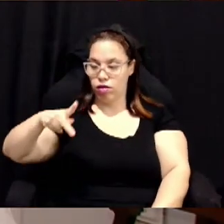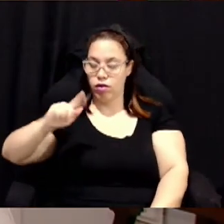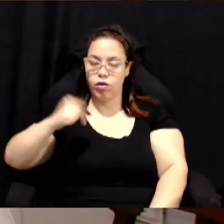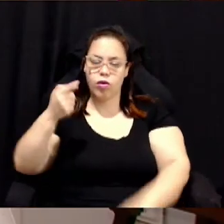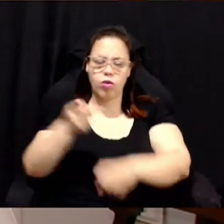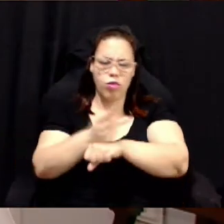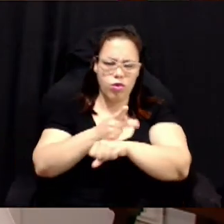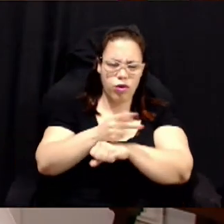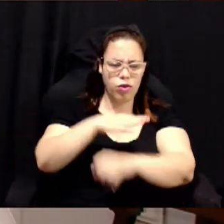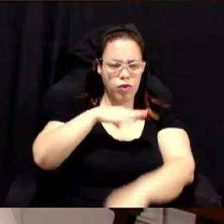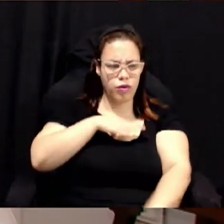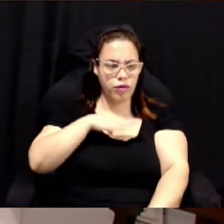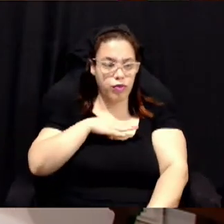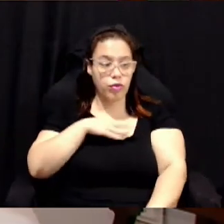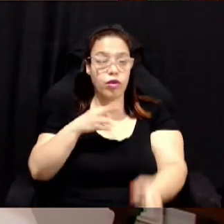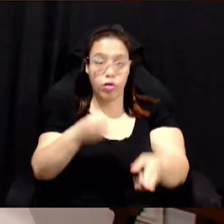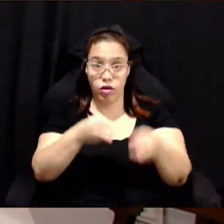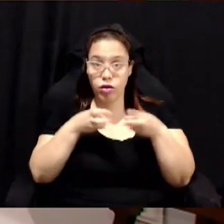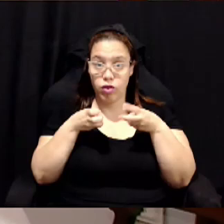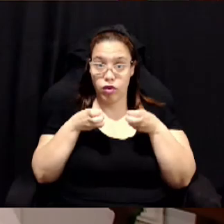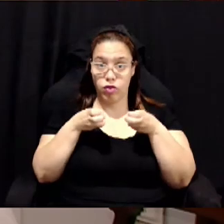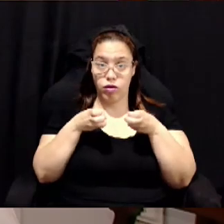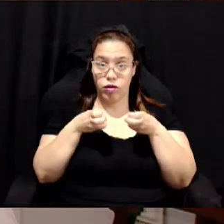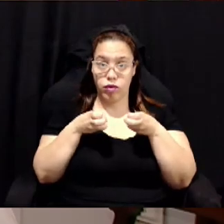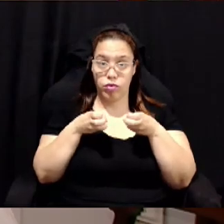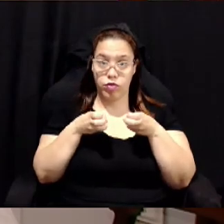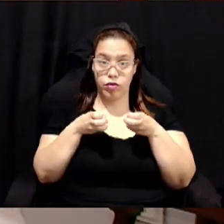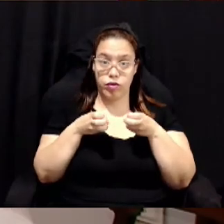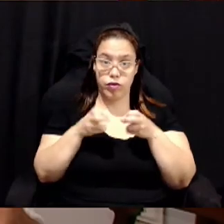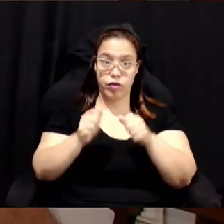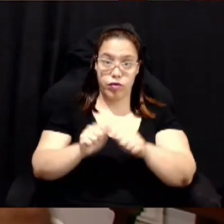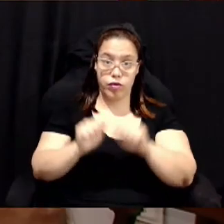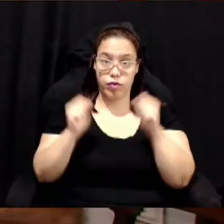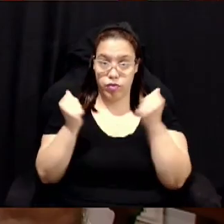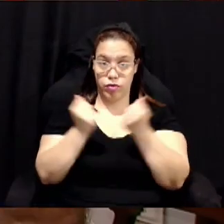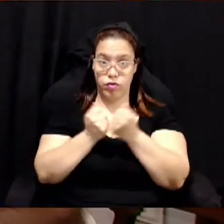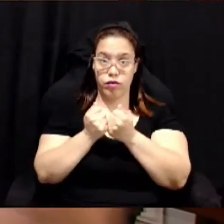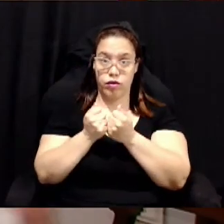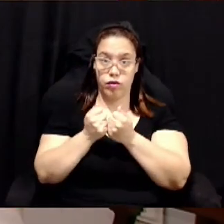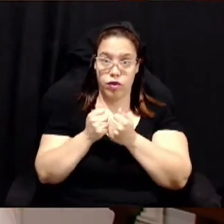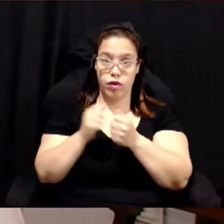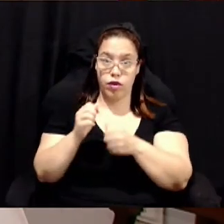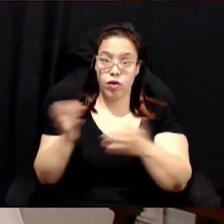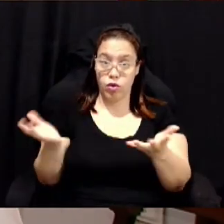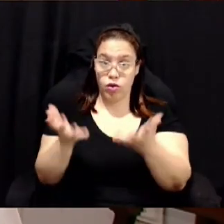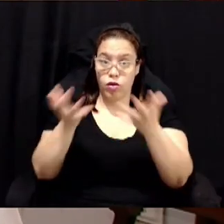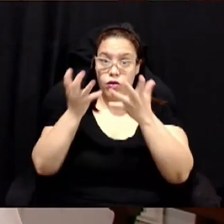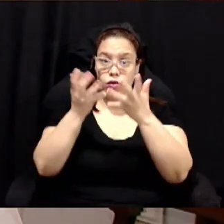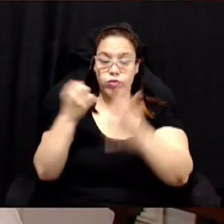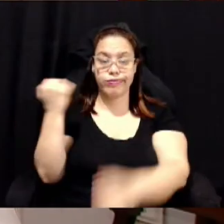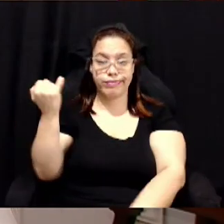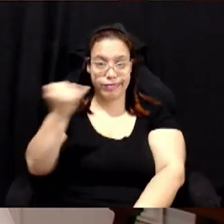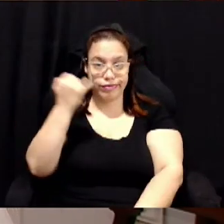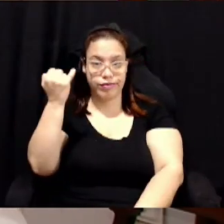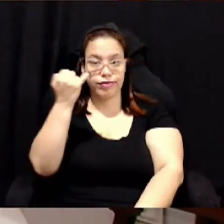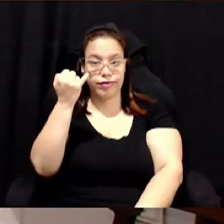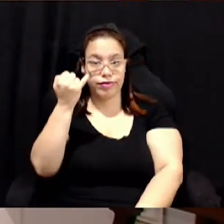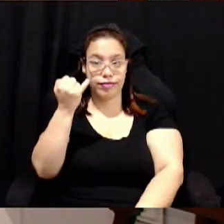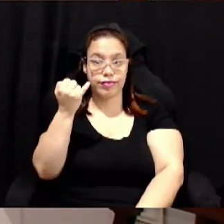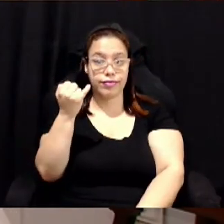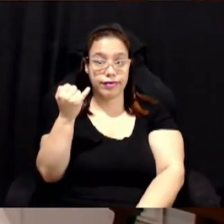e foi até reconhecida pela Assembleia Legislativa do Estado como uma iniciativa importante, né, de estímulo